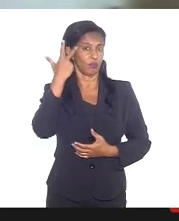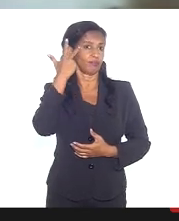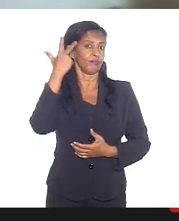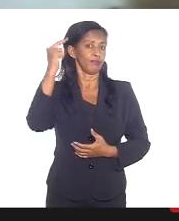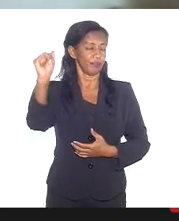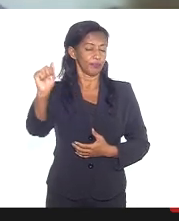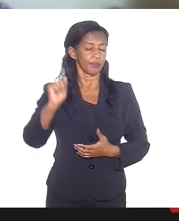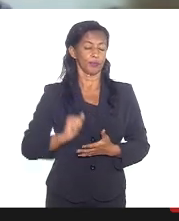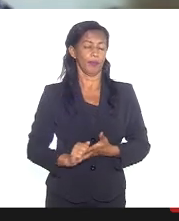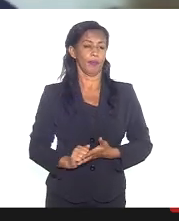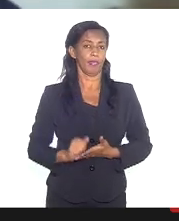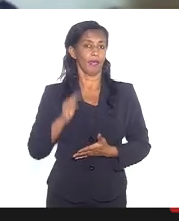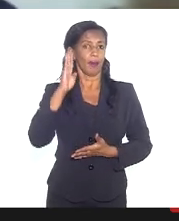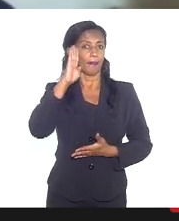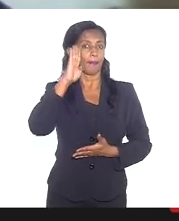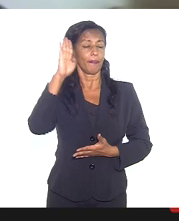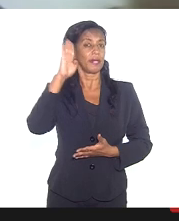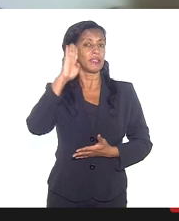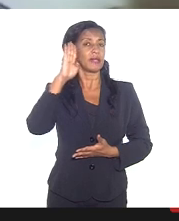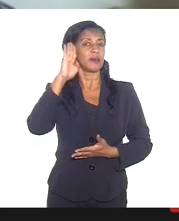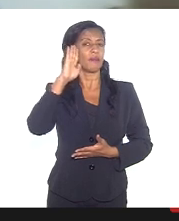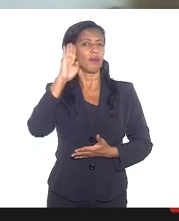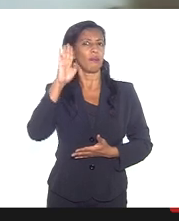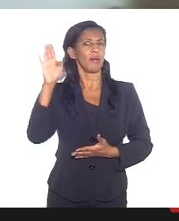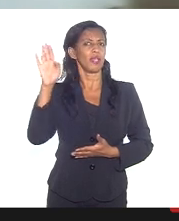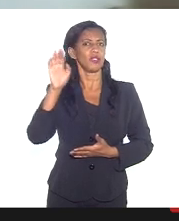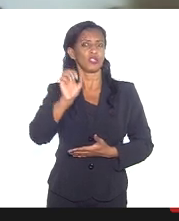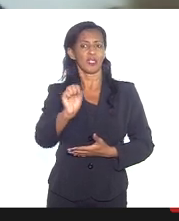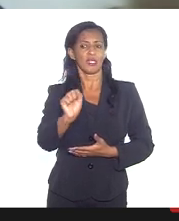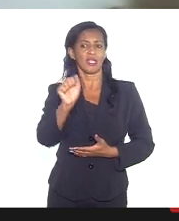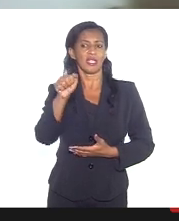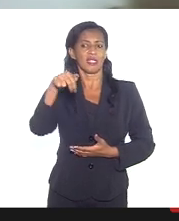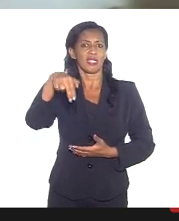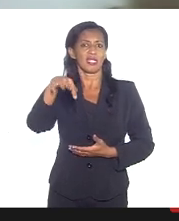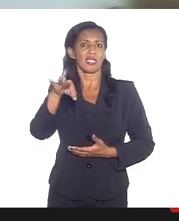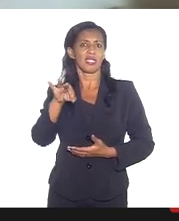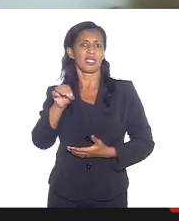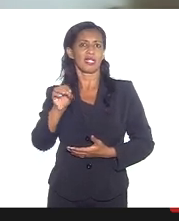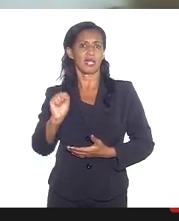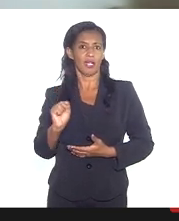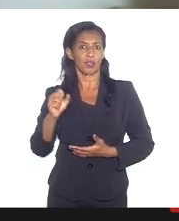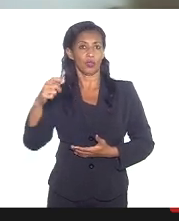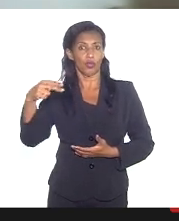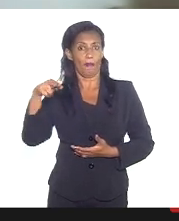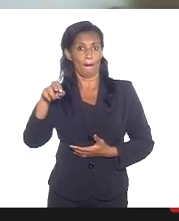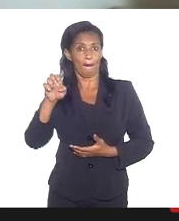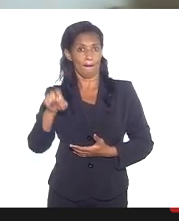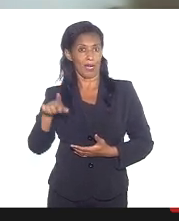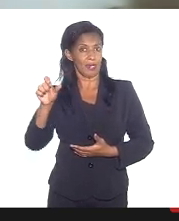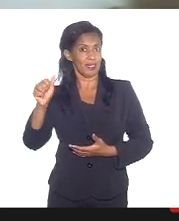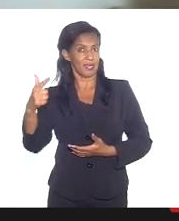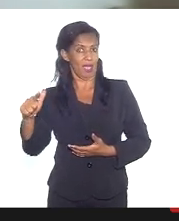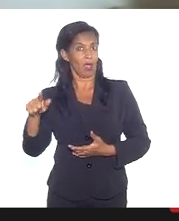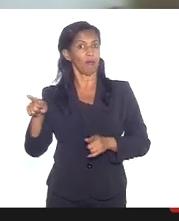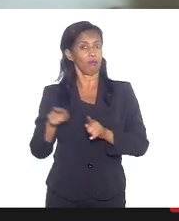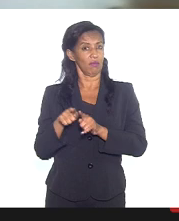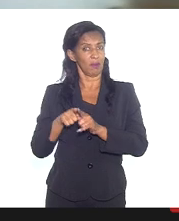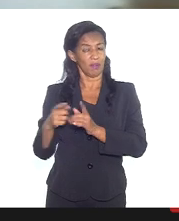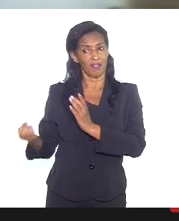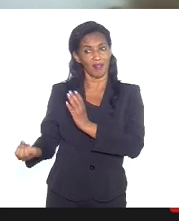principalmente aqui da Bacia de Santos, do pré-sal, e vai incentivar